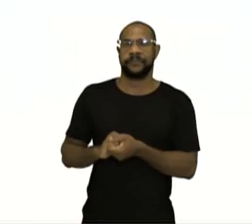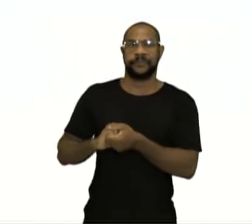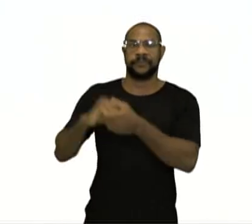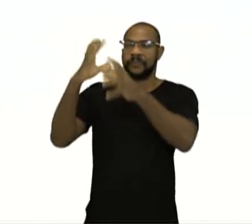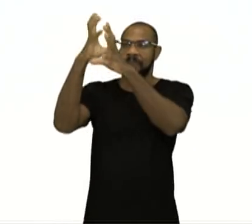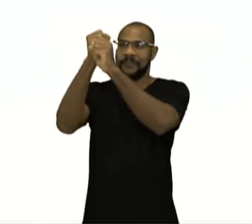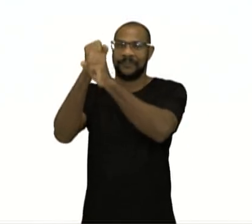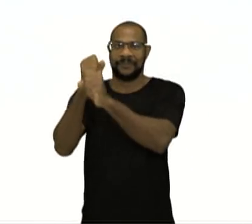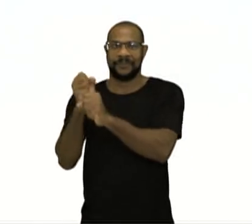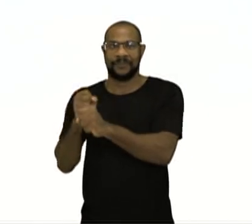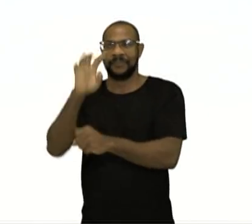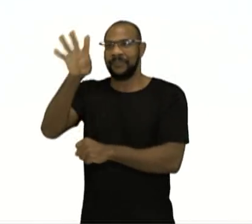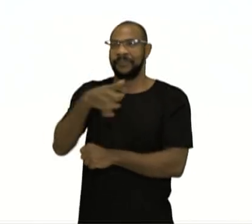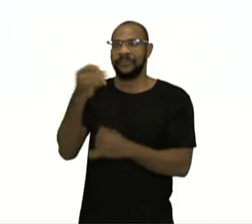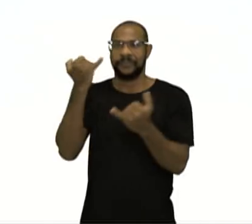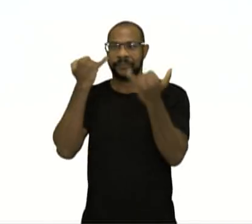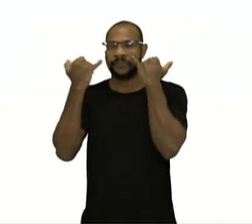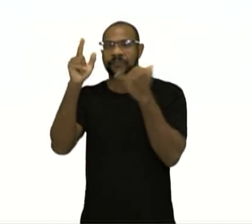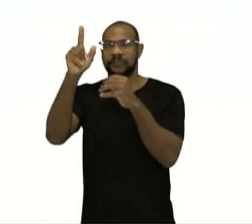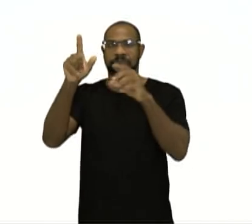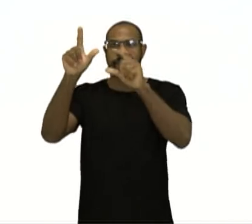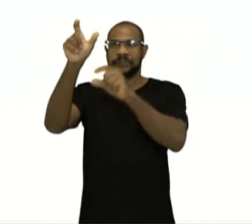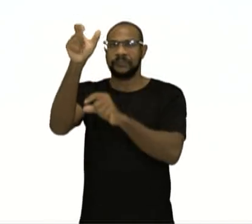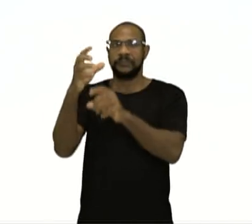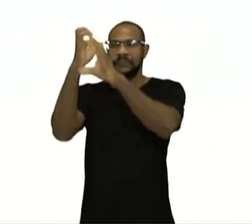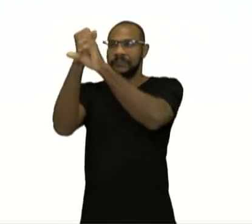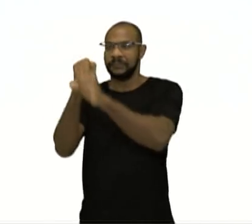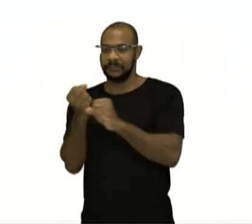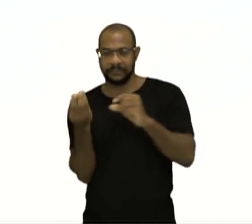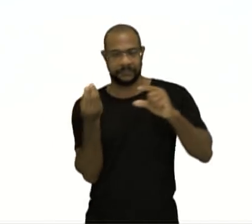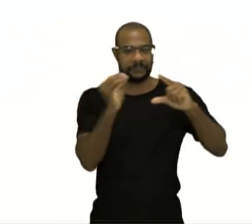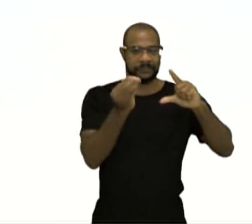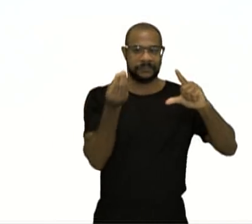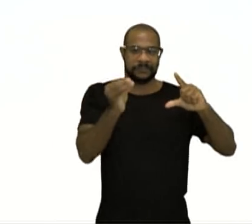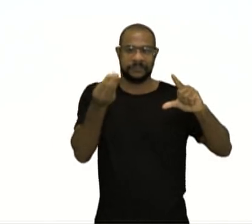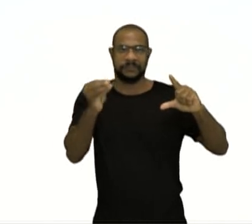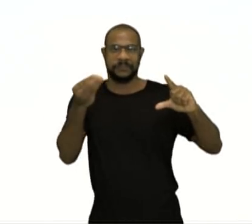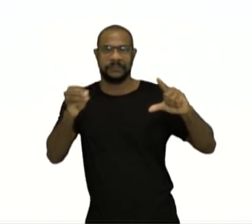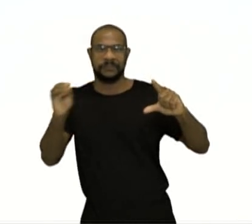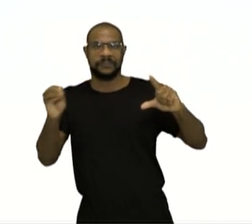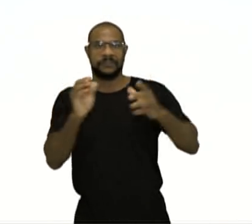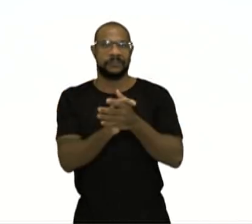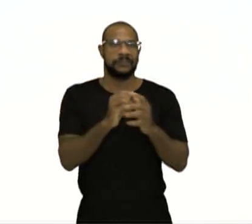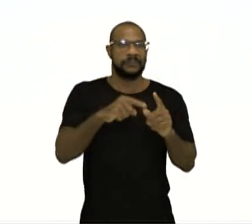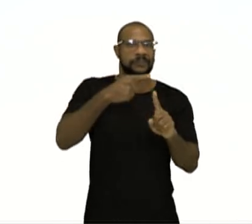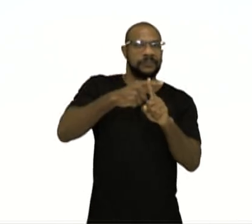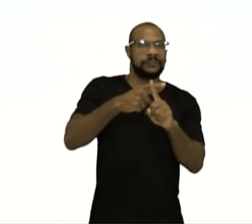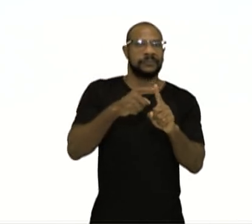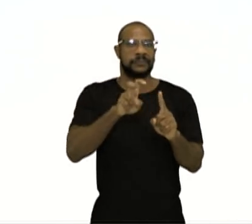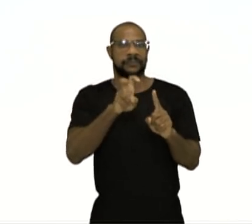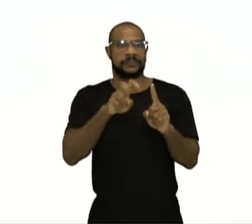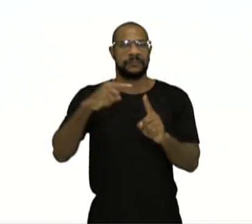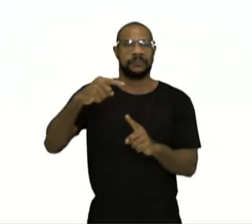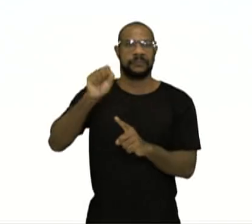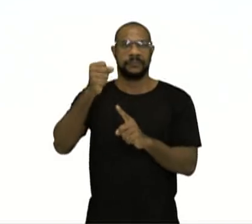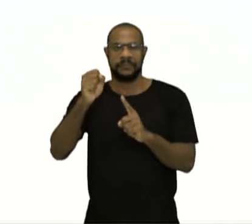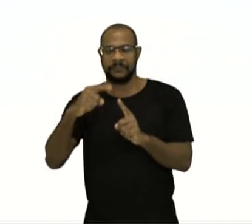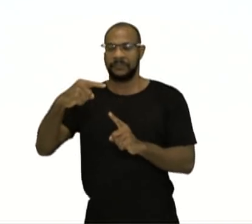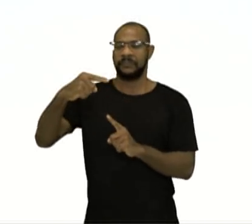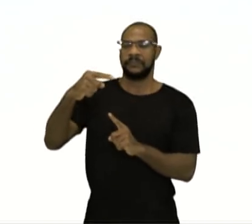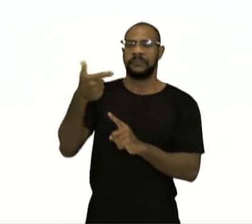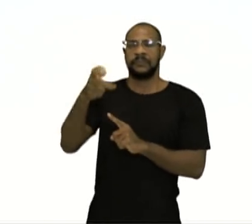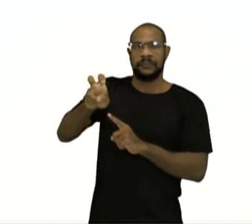as informações da tabela, colocamos as informações aqui do ladinho, lado a lado, o mais 5, o menos 8, o